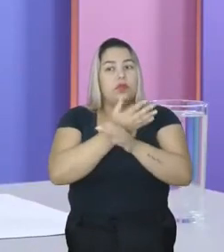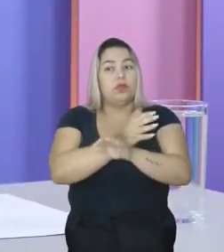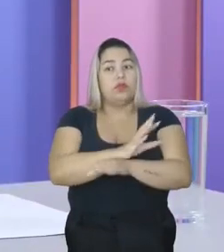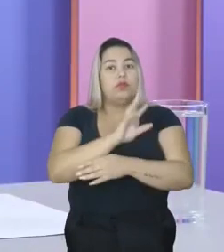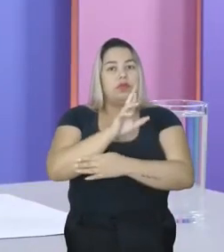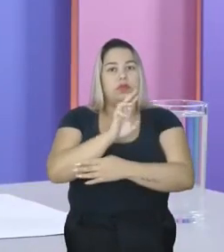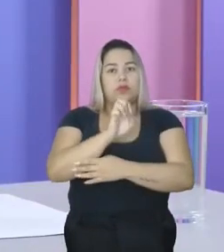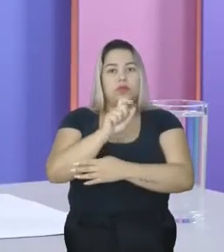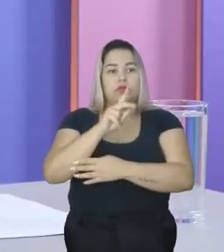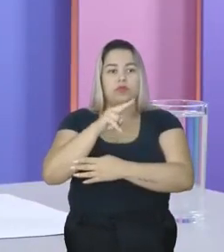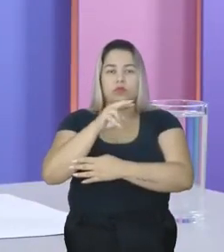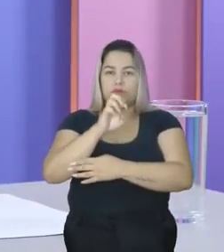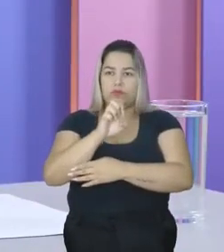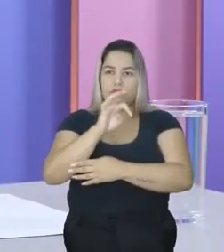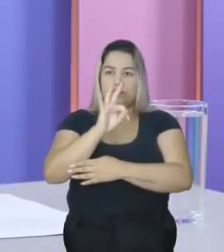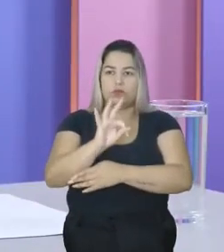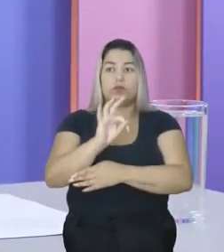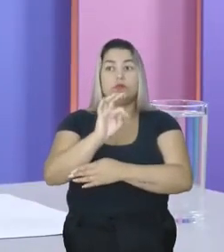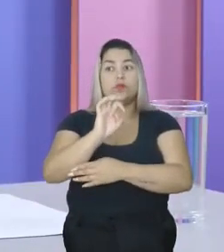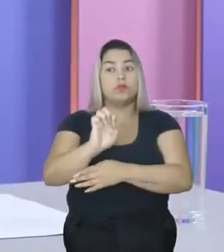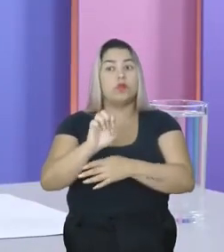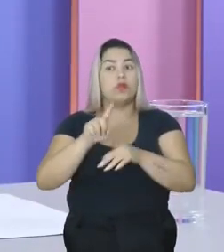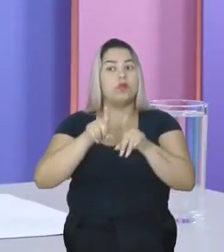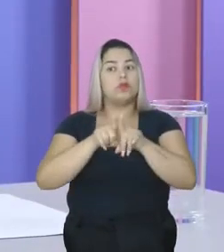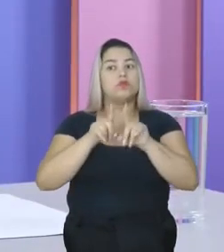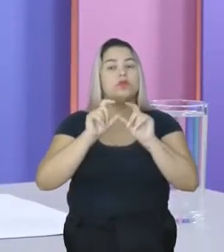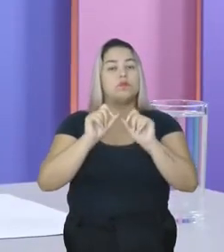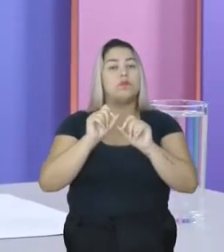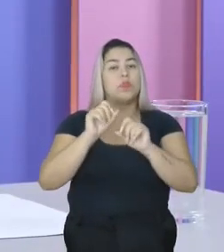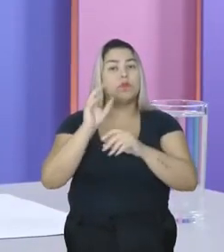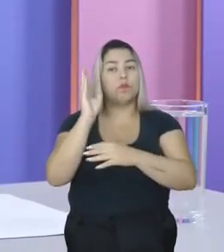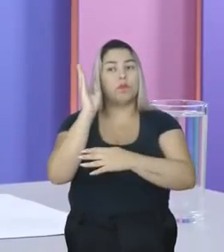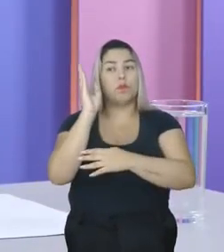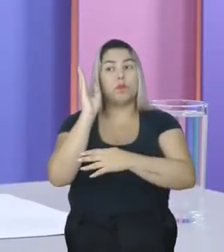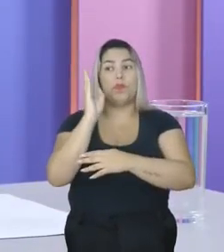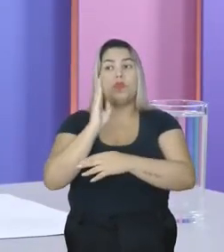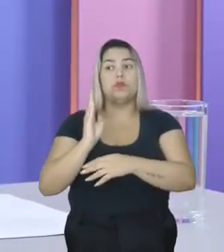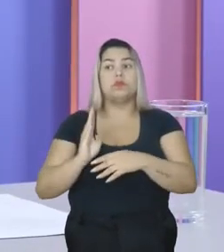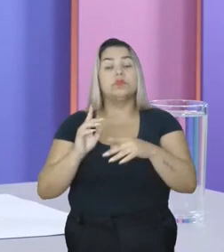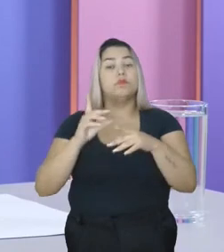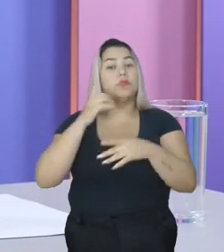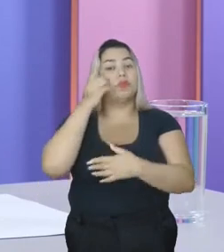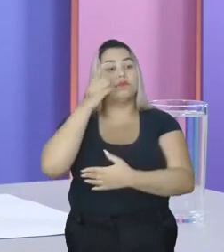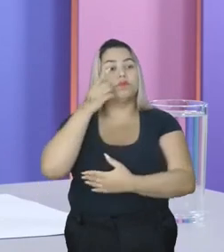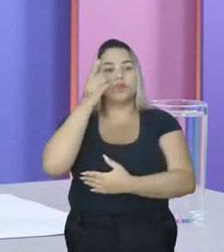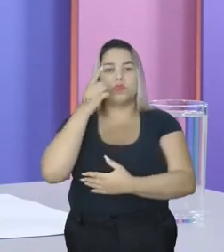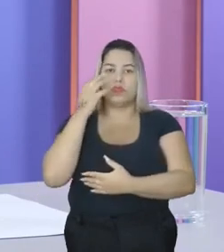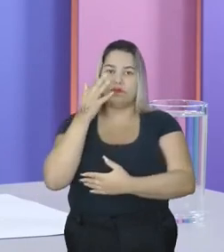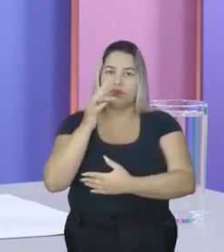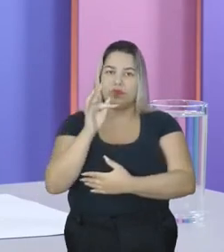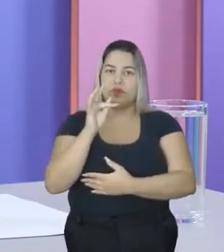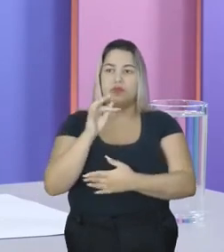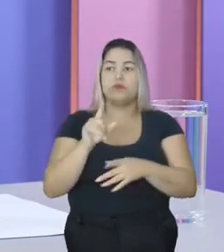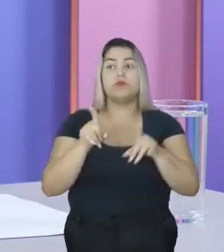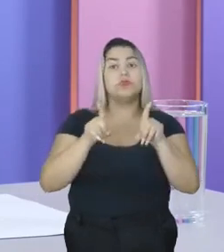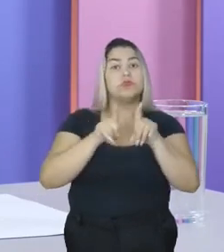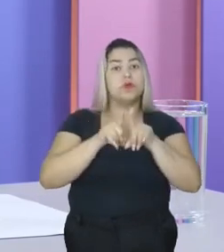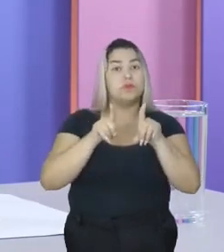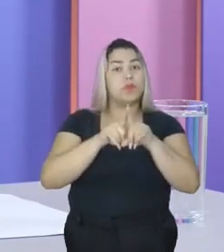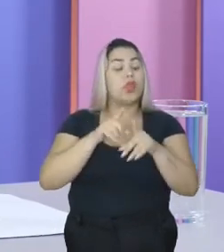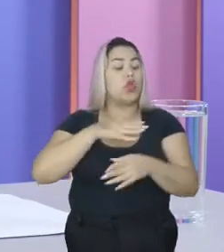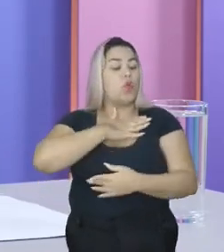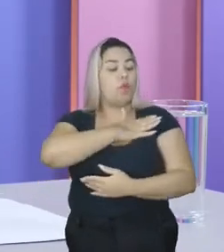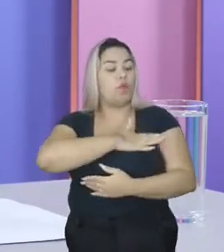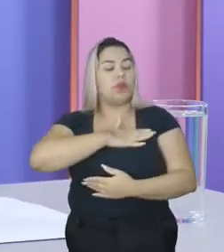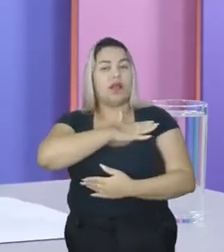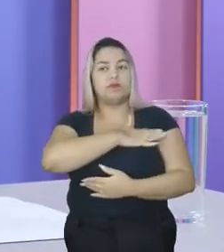Bispo, ativista do Movimento de Mulheres Negras Brasileiras e deputada federal. E é uma honra